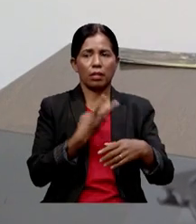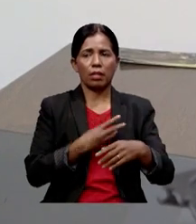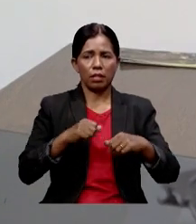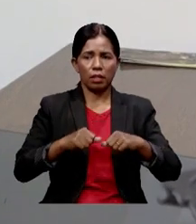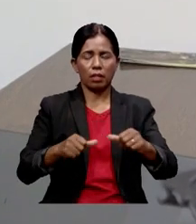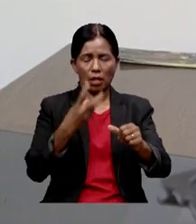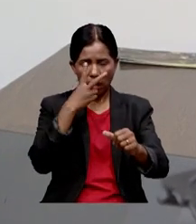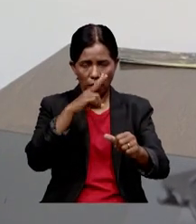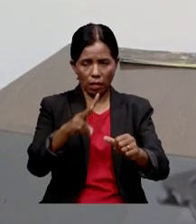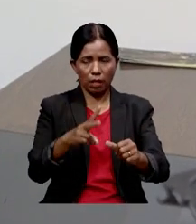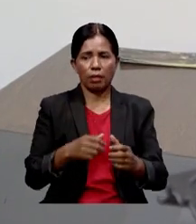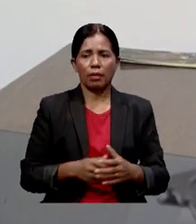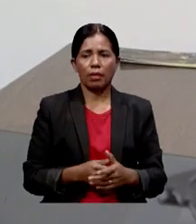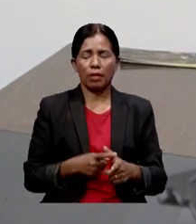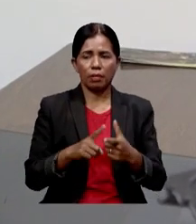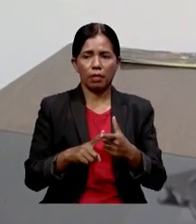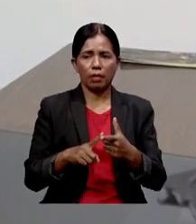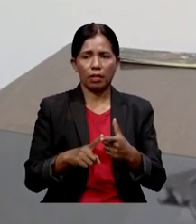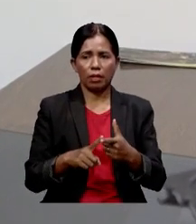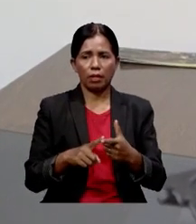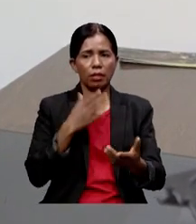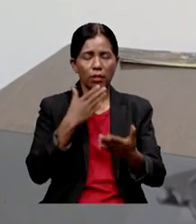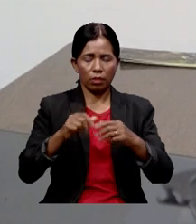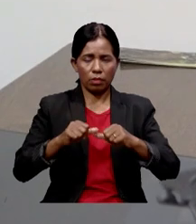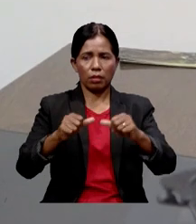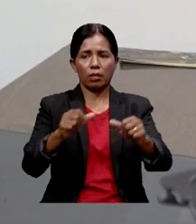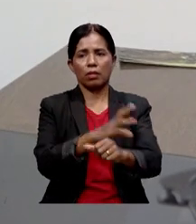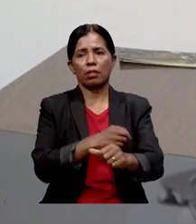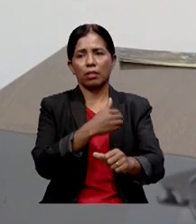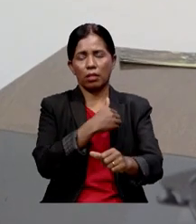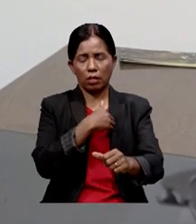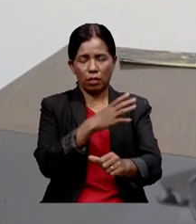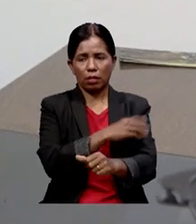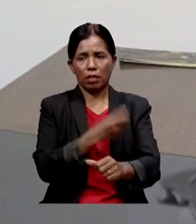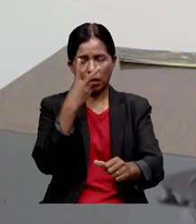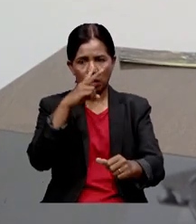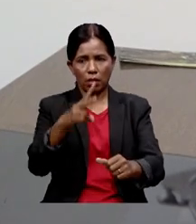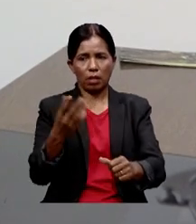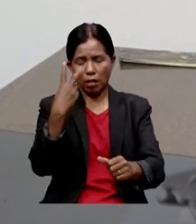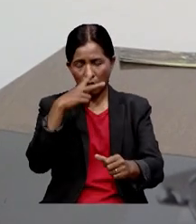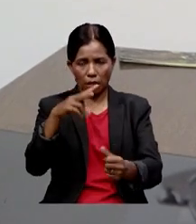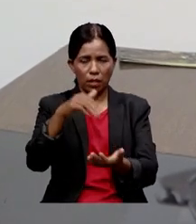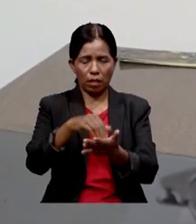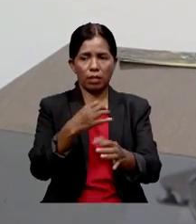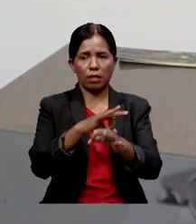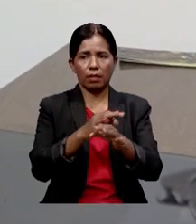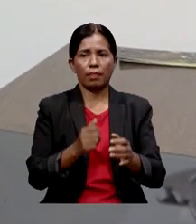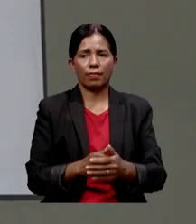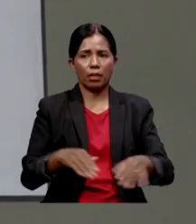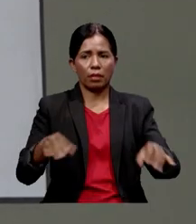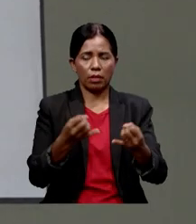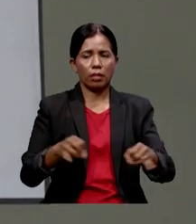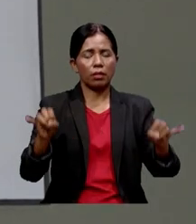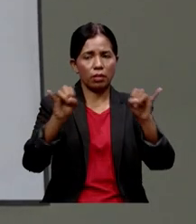Bali, a dia, boa também dia que ita continua, boa também será o dia que ita revela o dia. Serviço